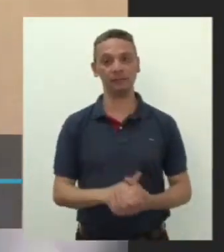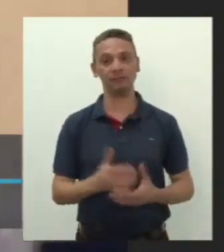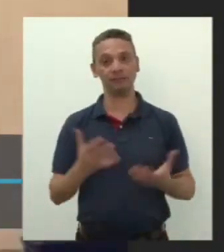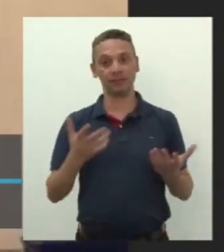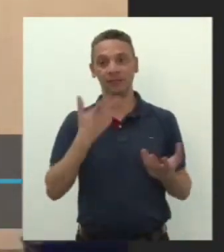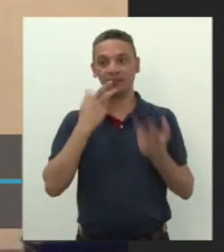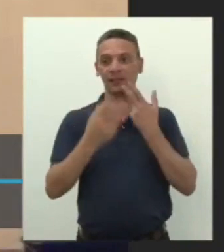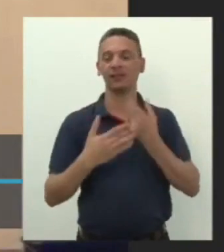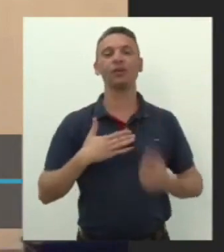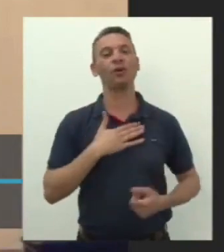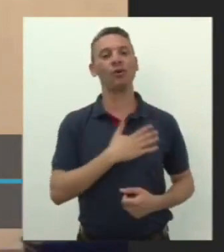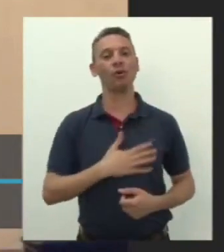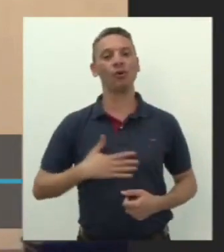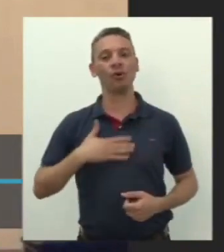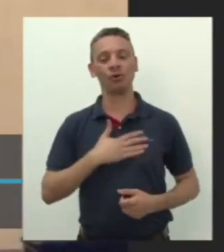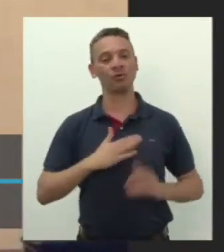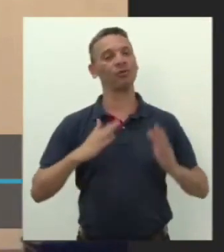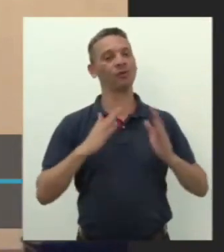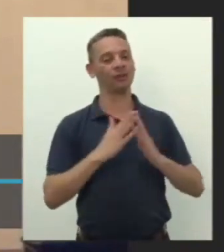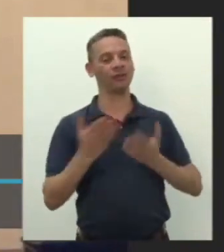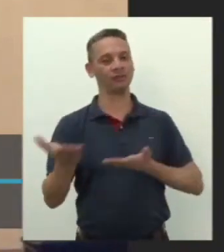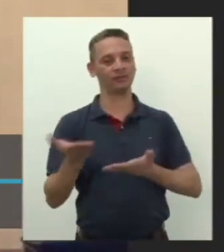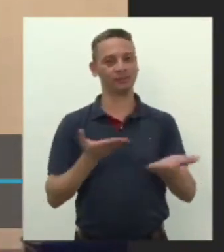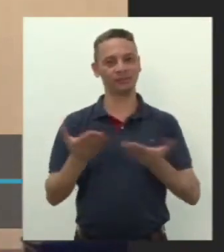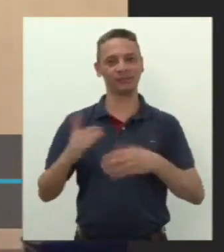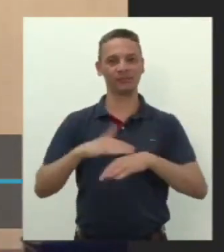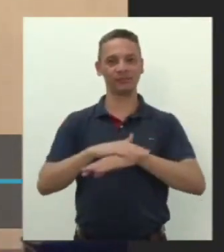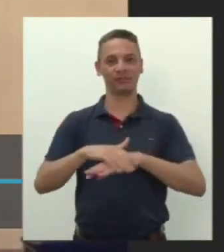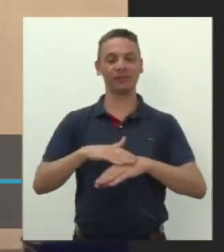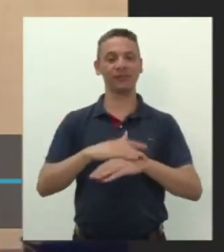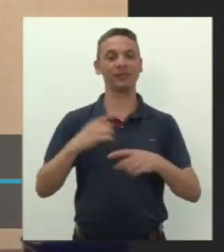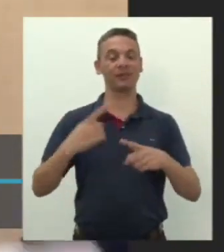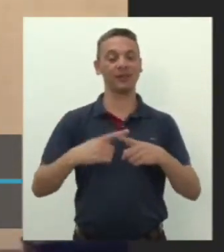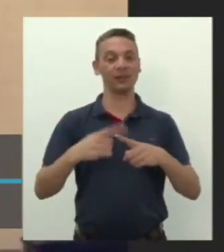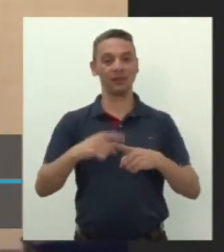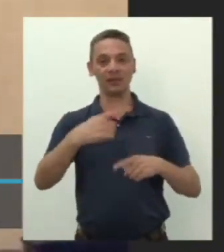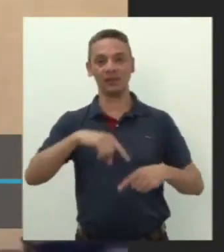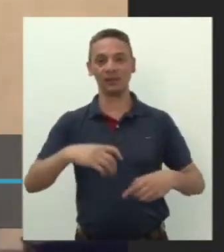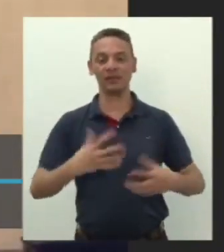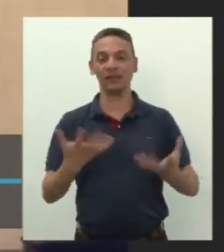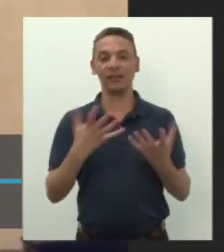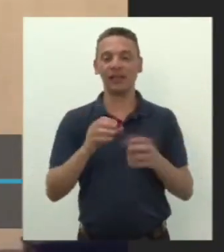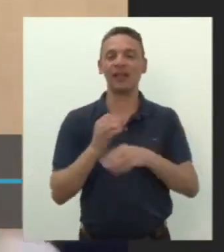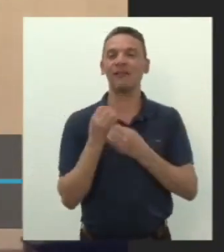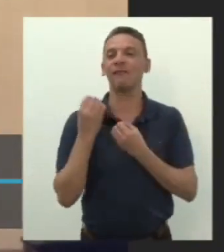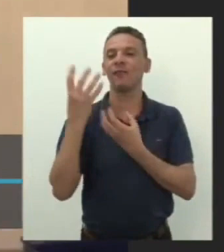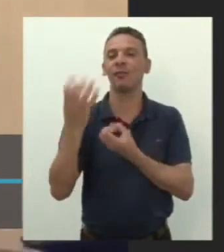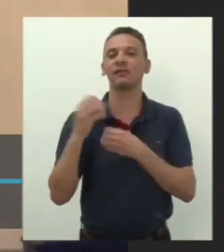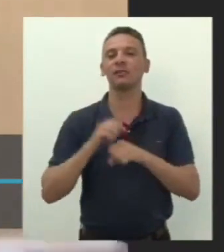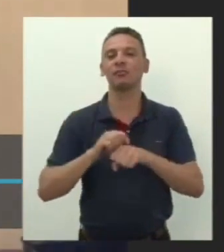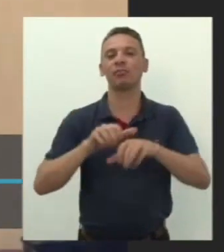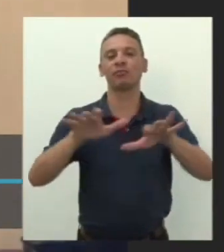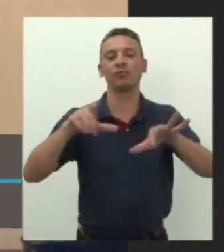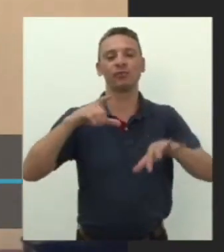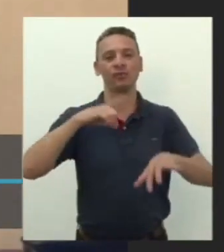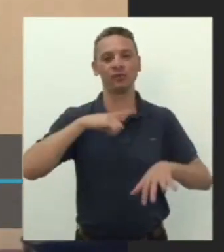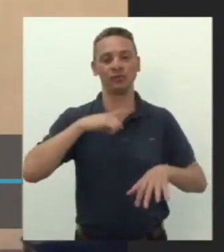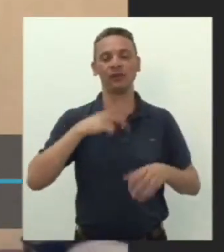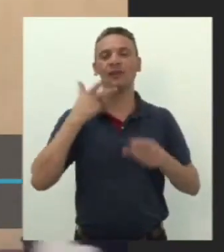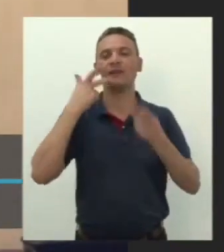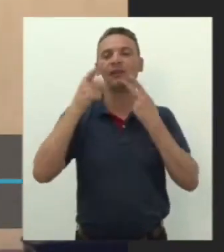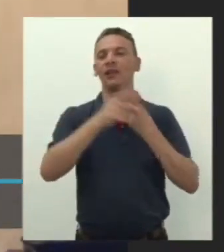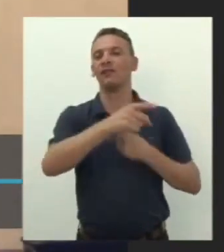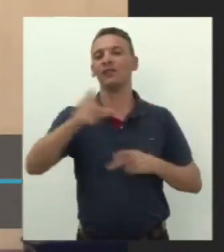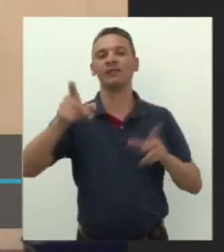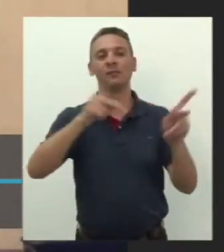né, vocês tenham gostado aí de casa também. A gente quer passar bastante informações e quer contribuir com vocês,